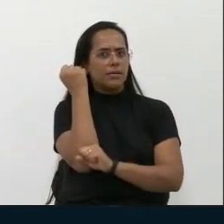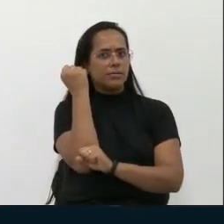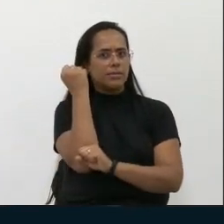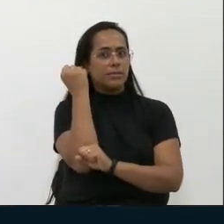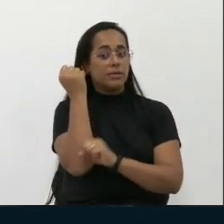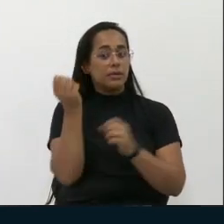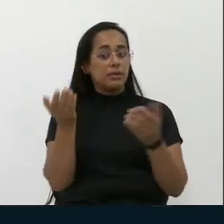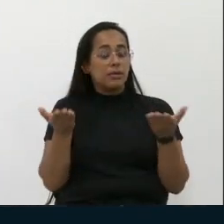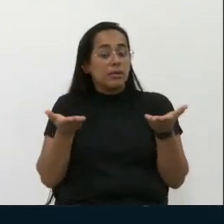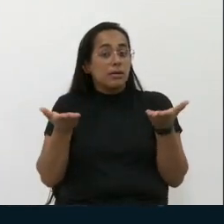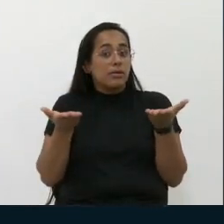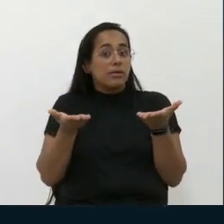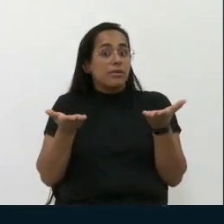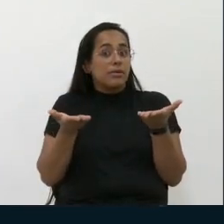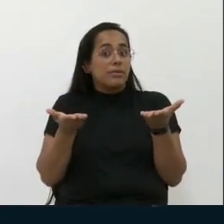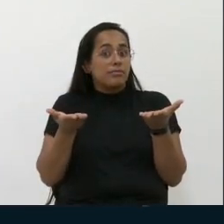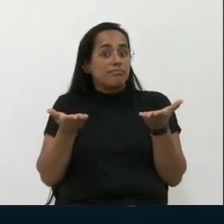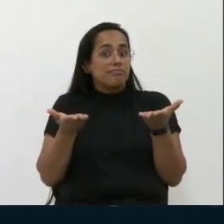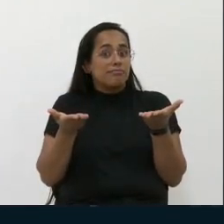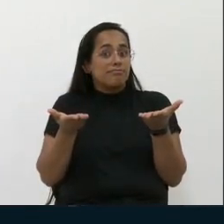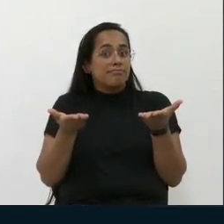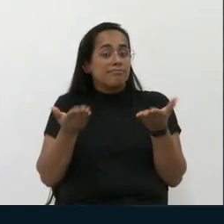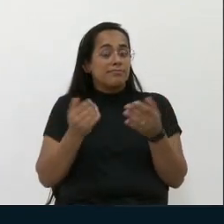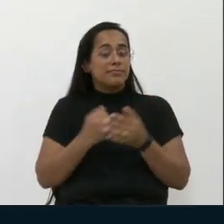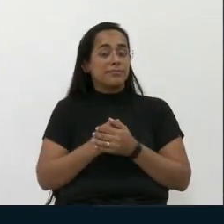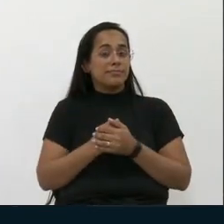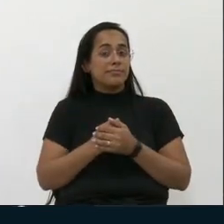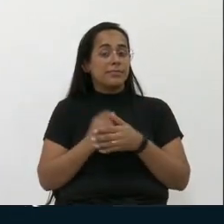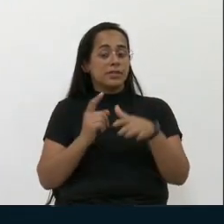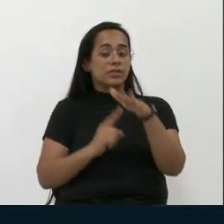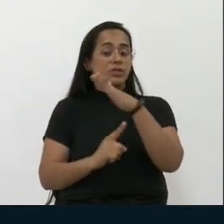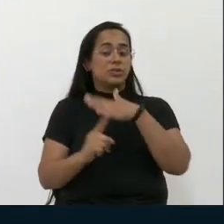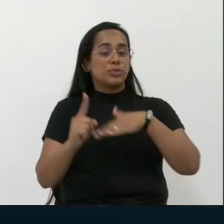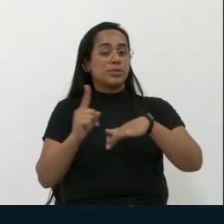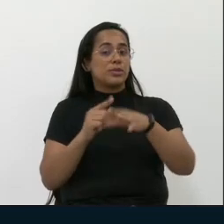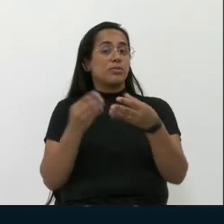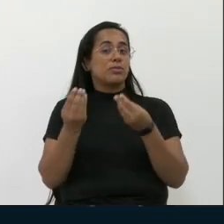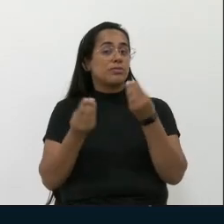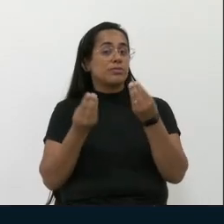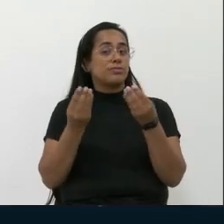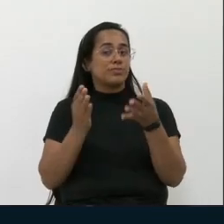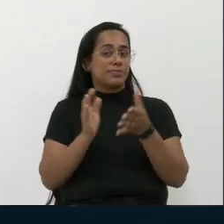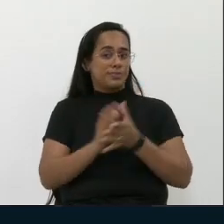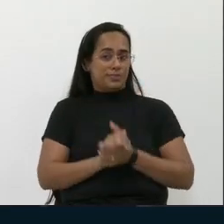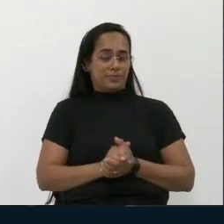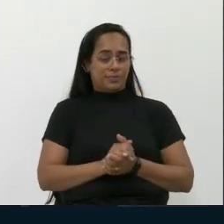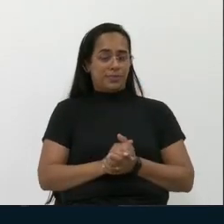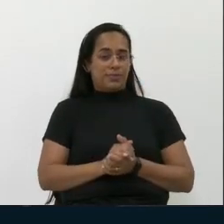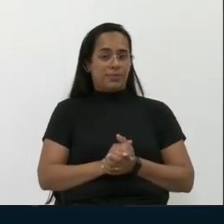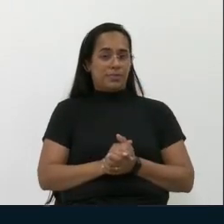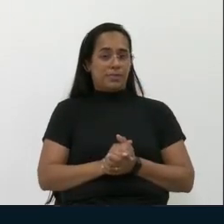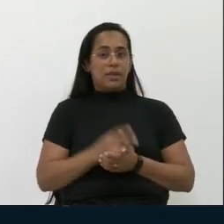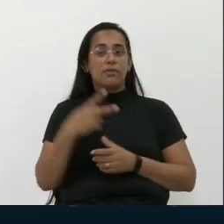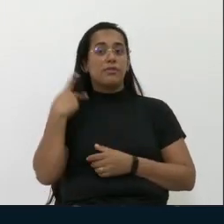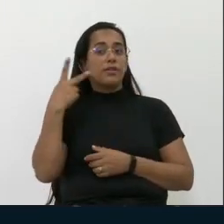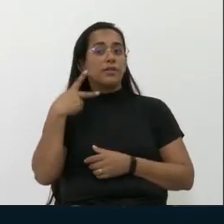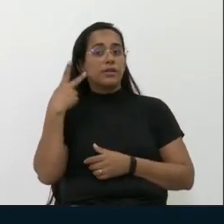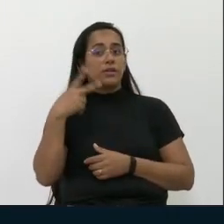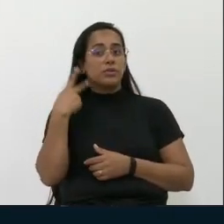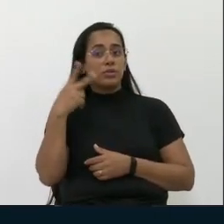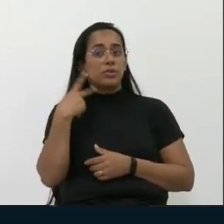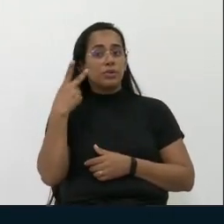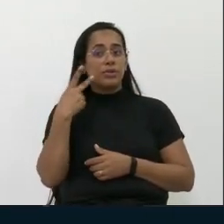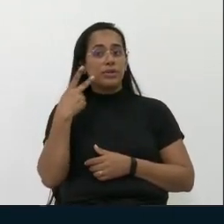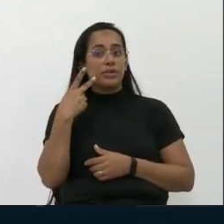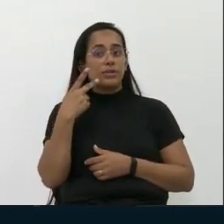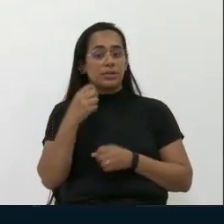com a oposição, não estou falando só com a situação, não. Eu estou falando com os vereadores dessa casa. Esse ano é um ano